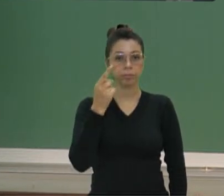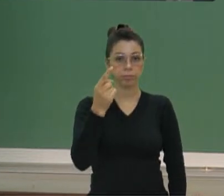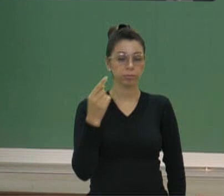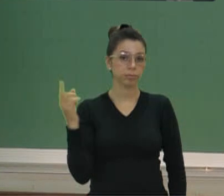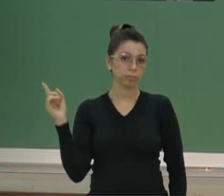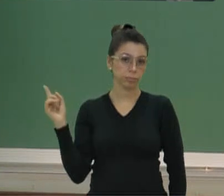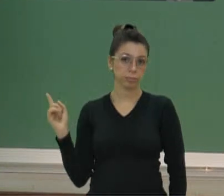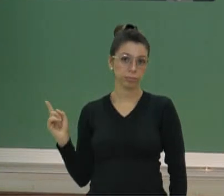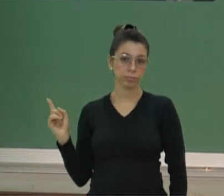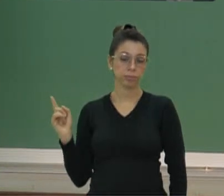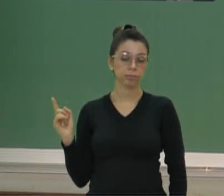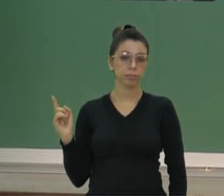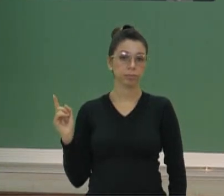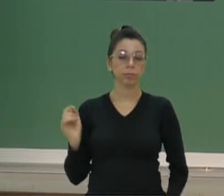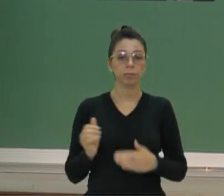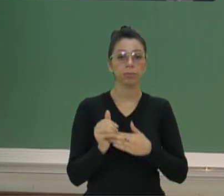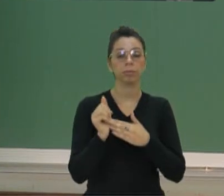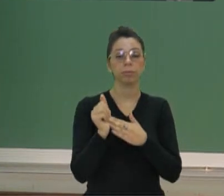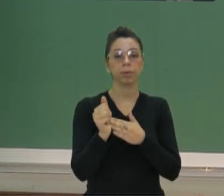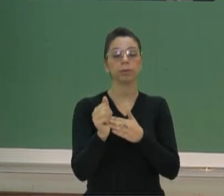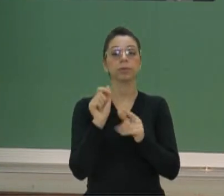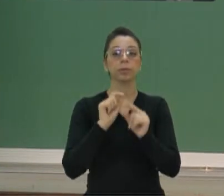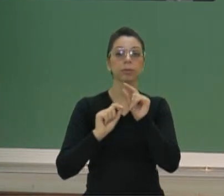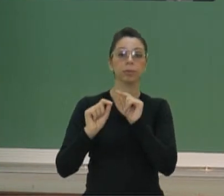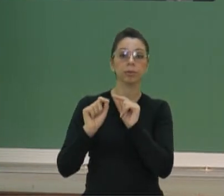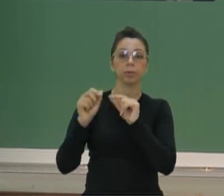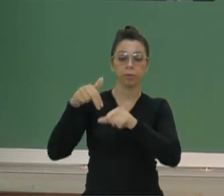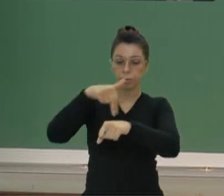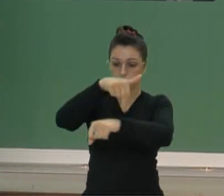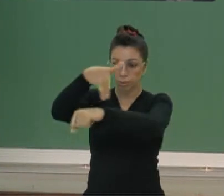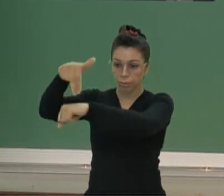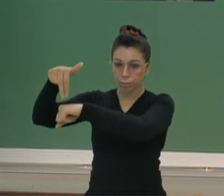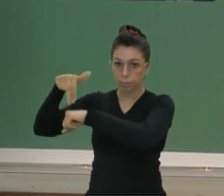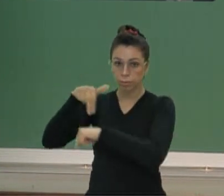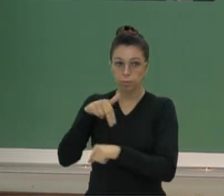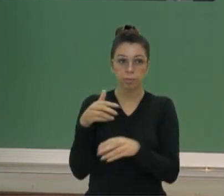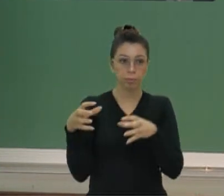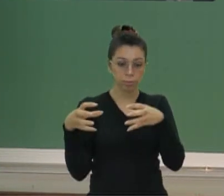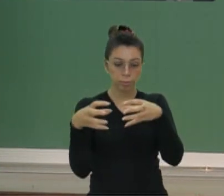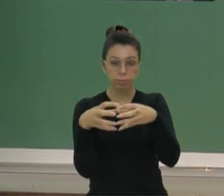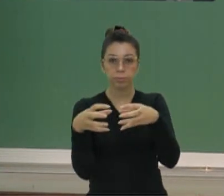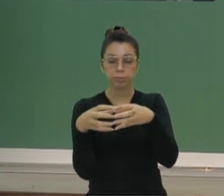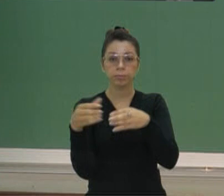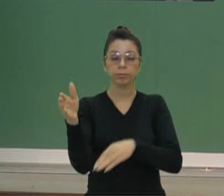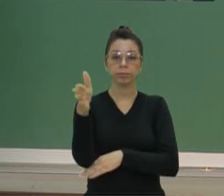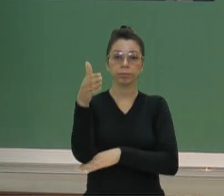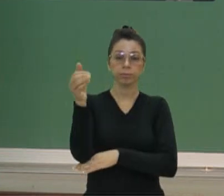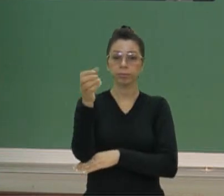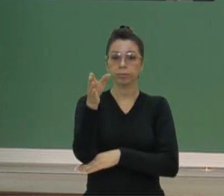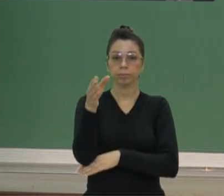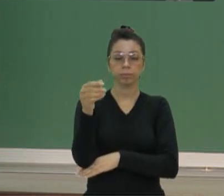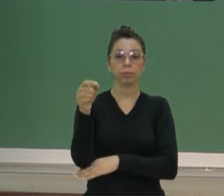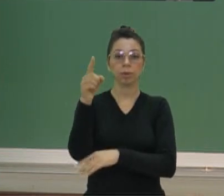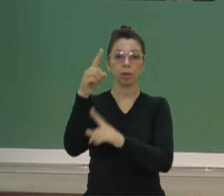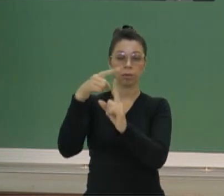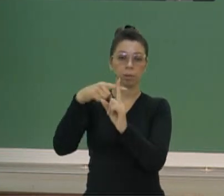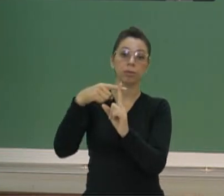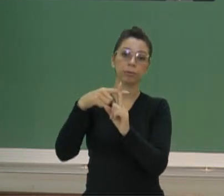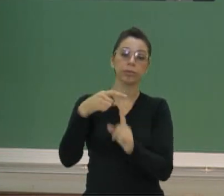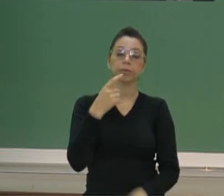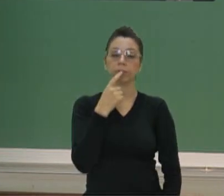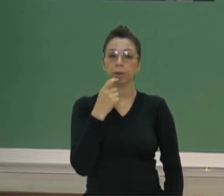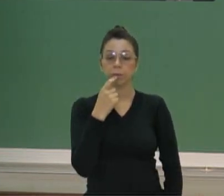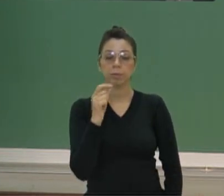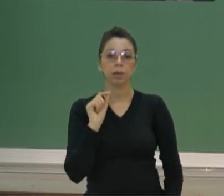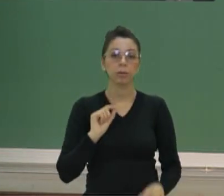para puxar essa situação de nação em que você vê pessoas aglomeradas. Coloquei aqui a bandeirinha da Cruz Vermelha até para puxar uma noção